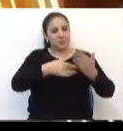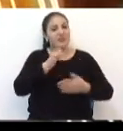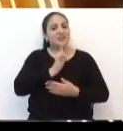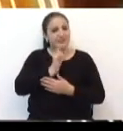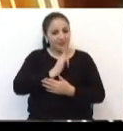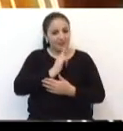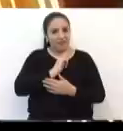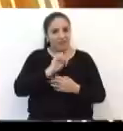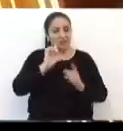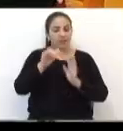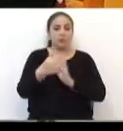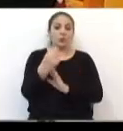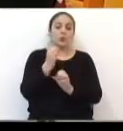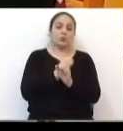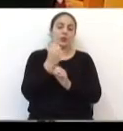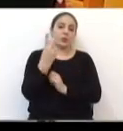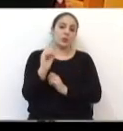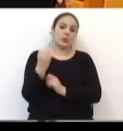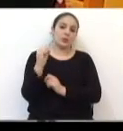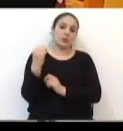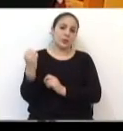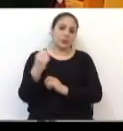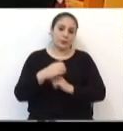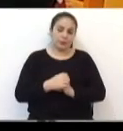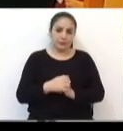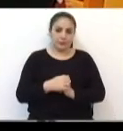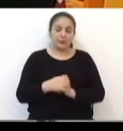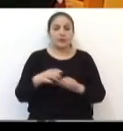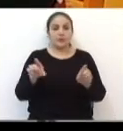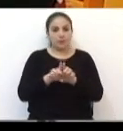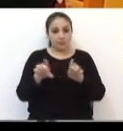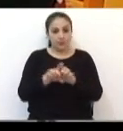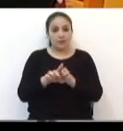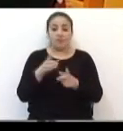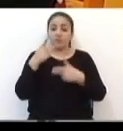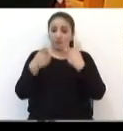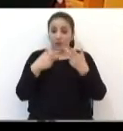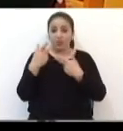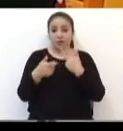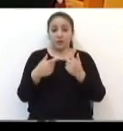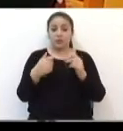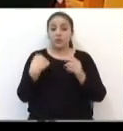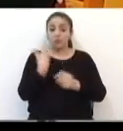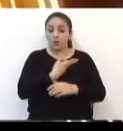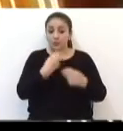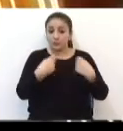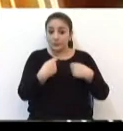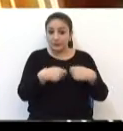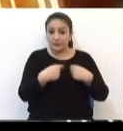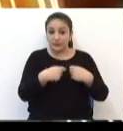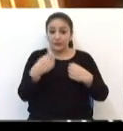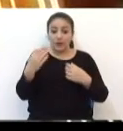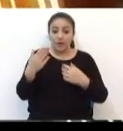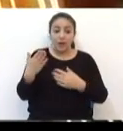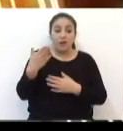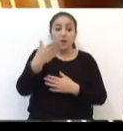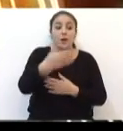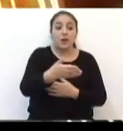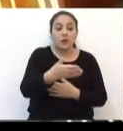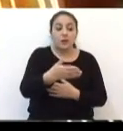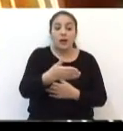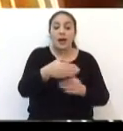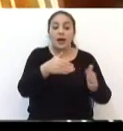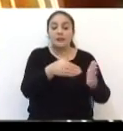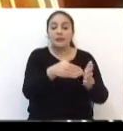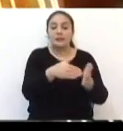desenvolvimento que ela tem a partir de 88. E o Pacto de São José da Costa Rica diz que nós temos que apresentar os presos ao Poder Judiciário em